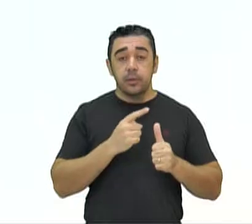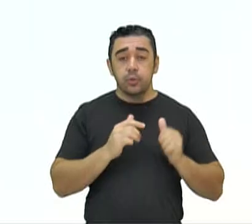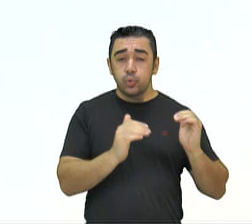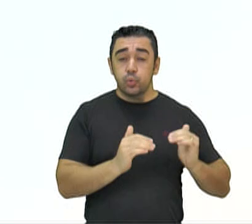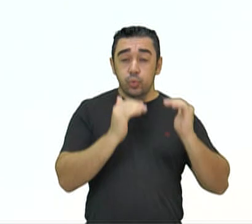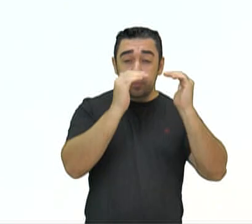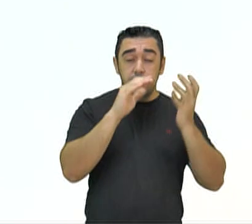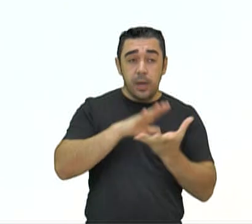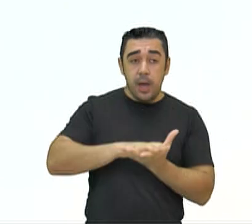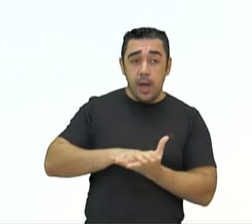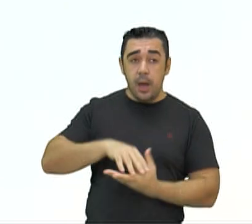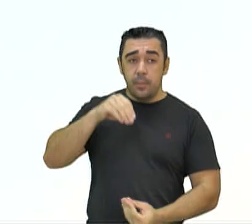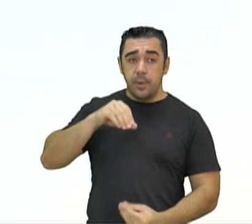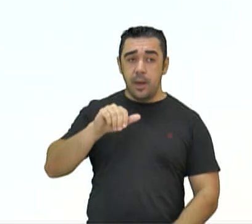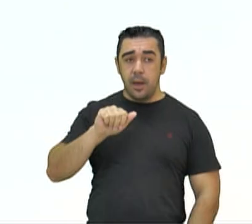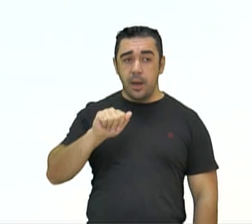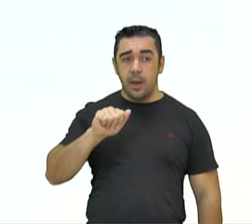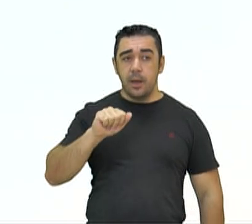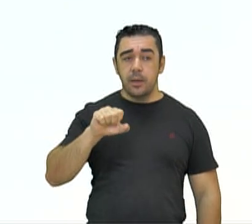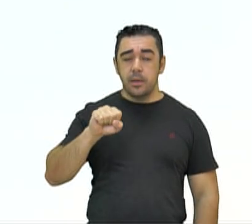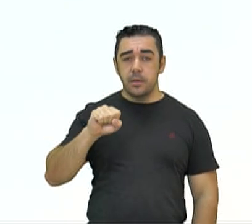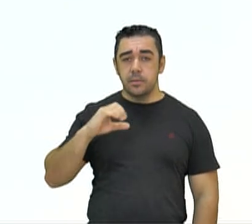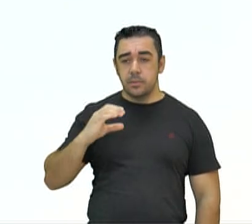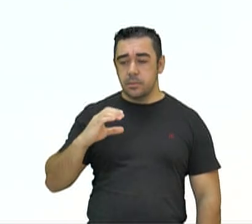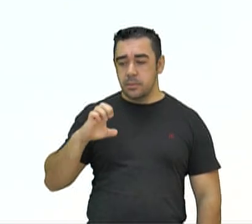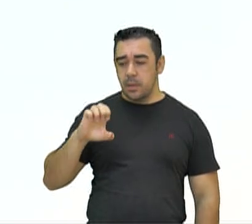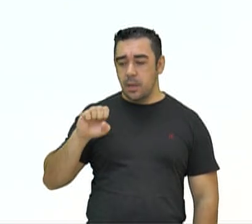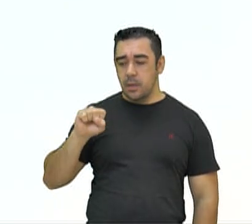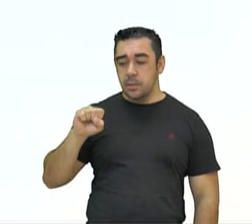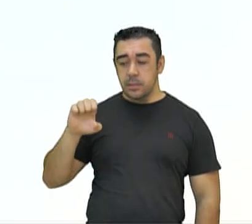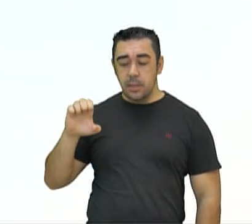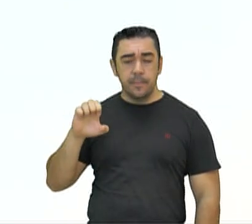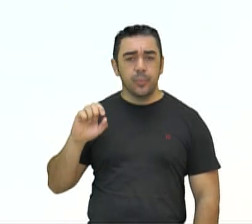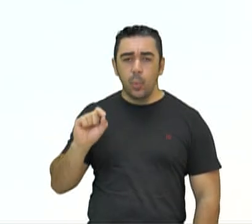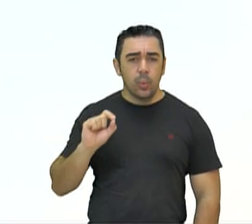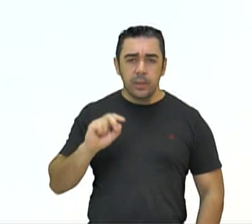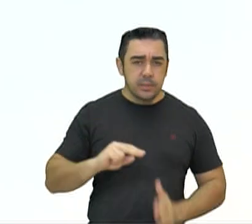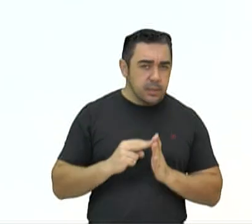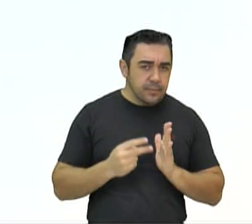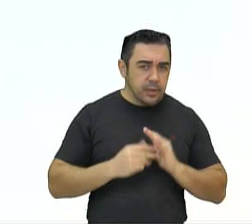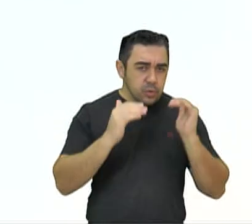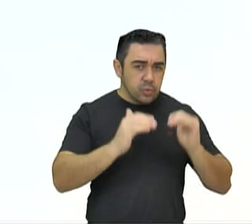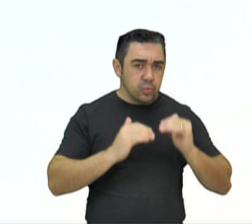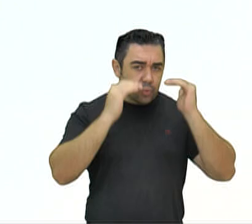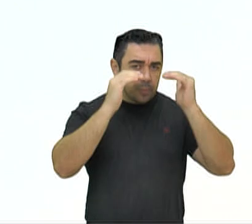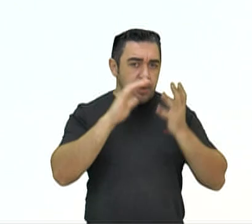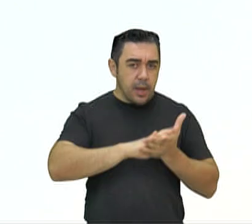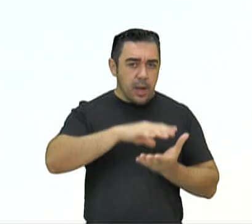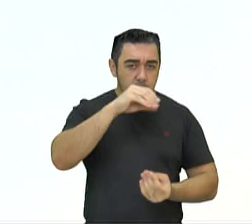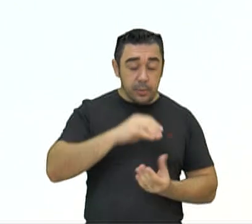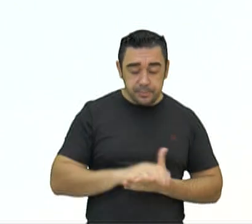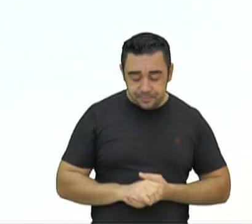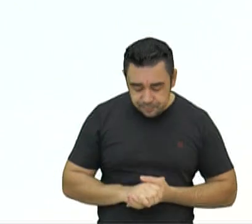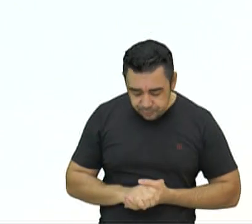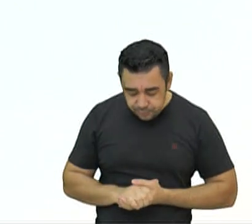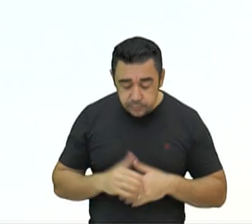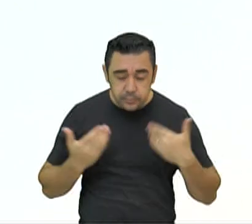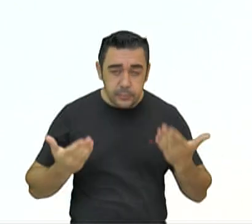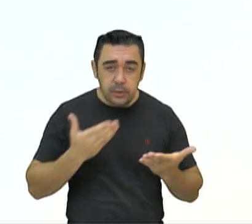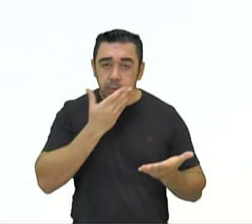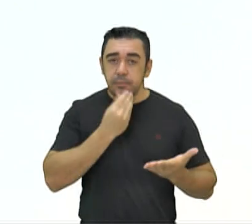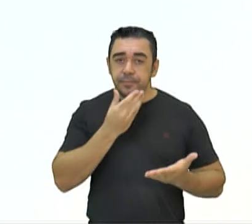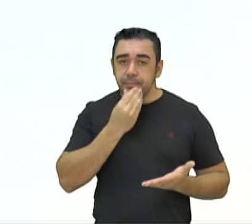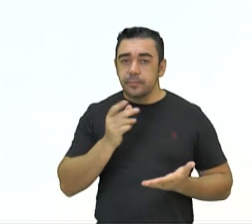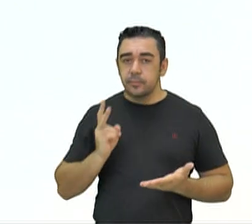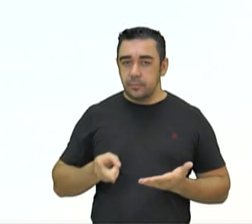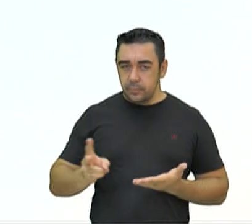alma, ascese. O que quer dizer essa superioridade da alma? Então, de certa maneira, ele